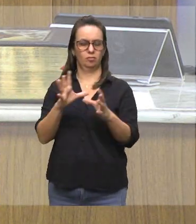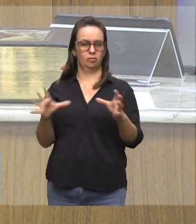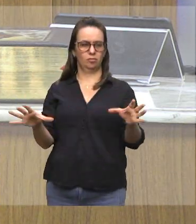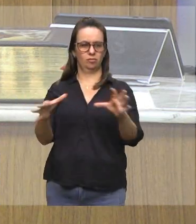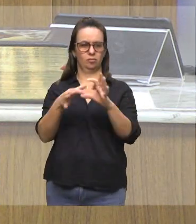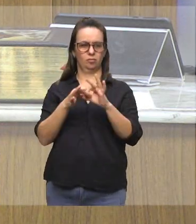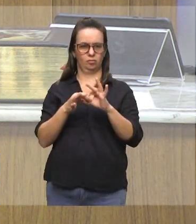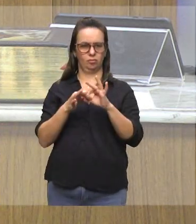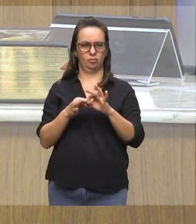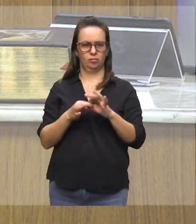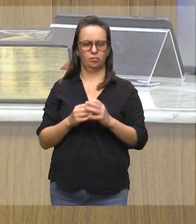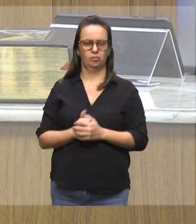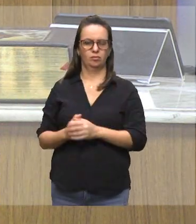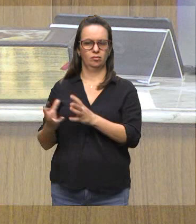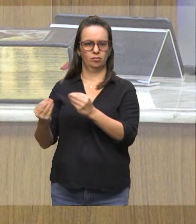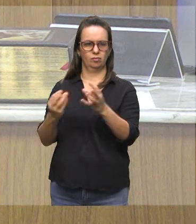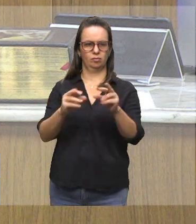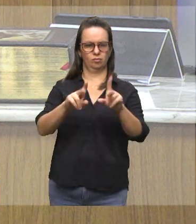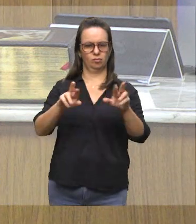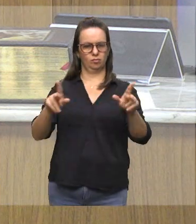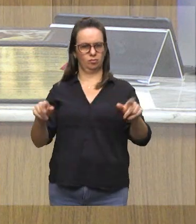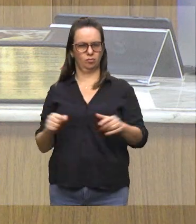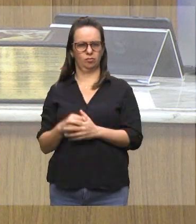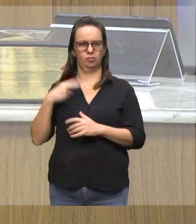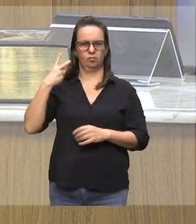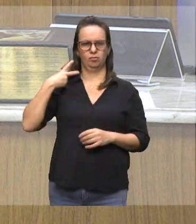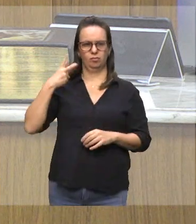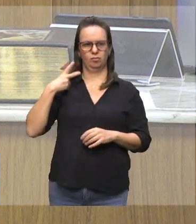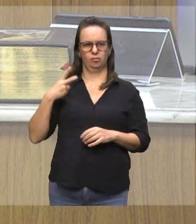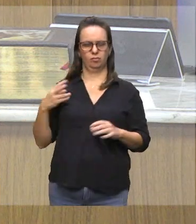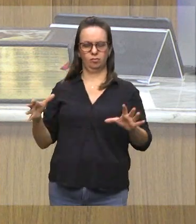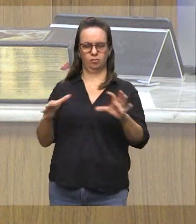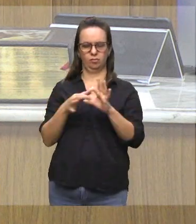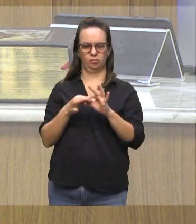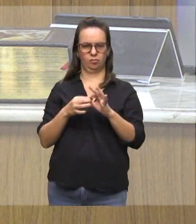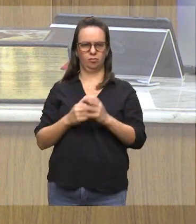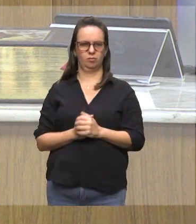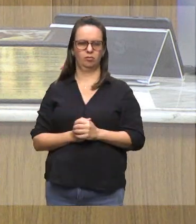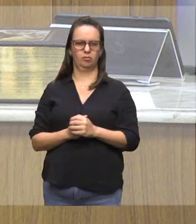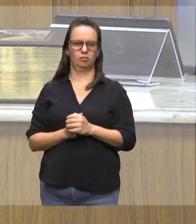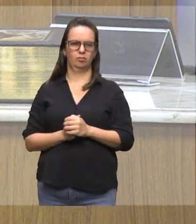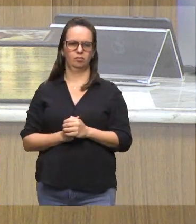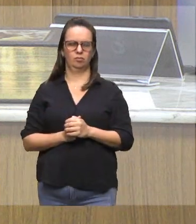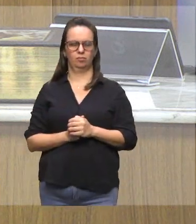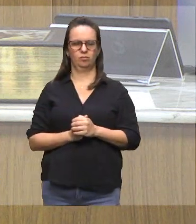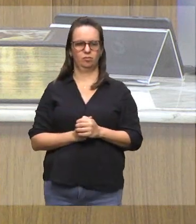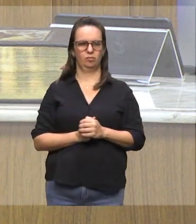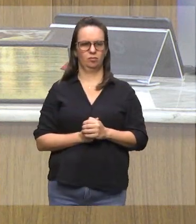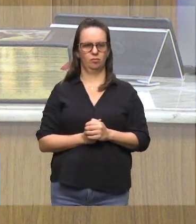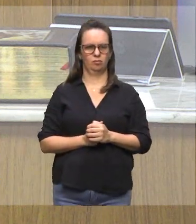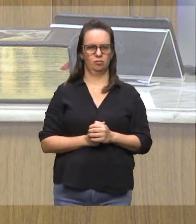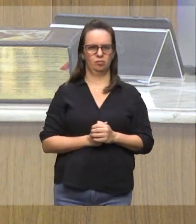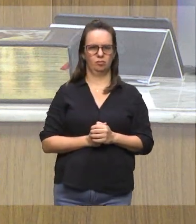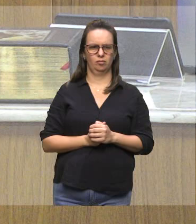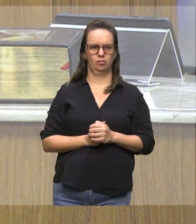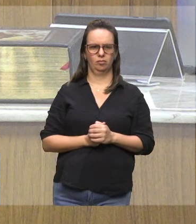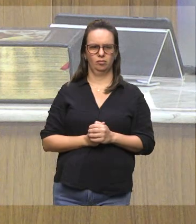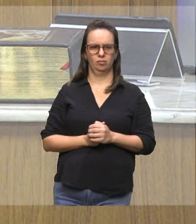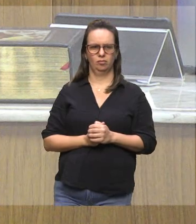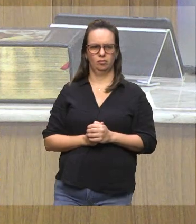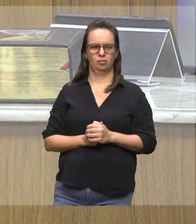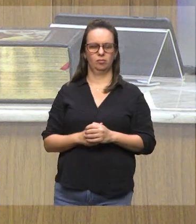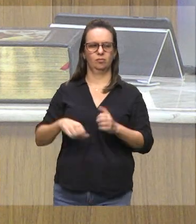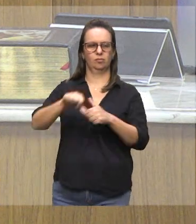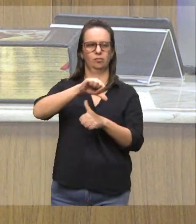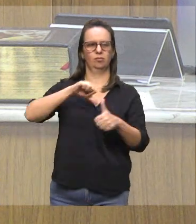José Carlos Beitum, Fábio Alex Nunes, Gerson Alves de Souza, Jonas Campos de Lima e Luiz Antônio Ramon. Altera